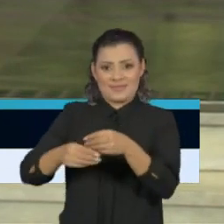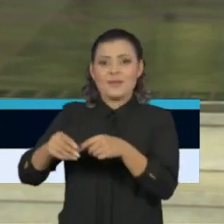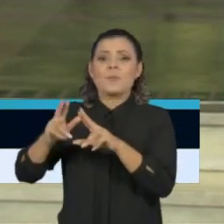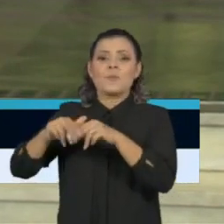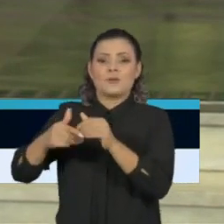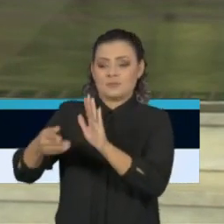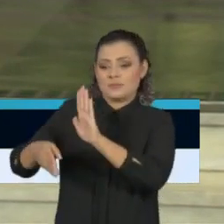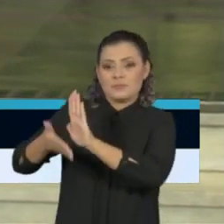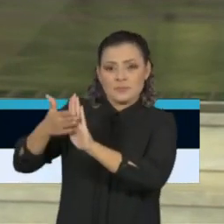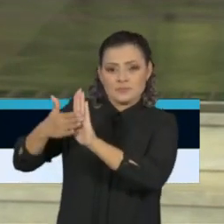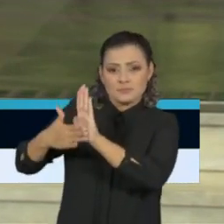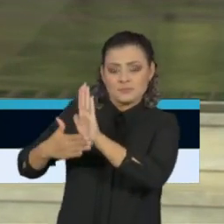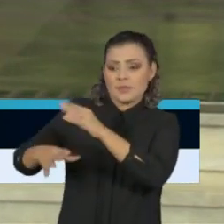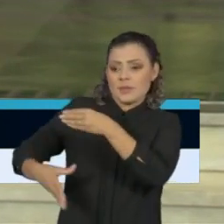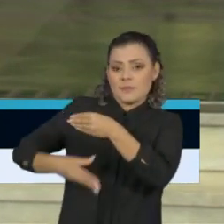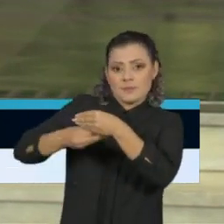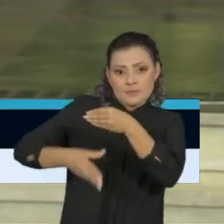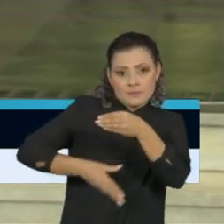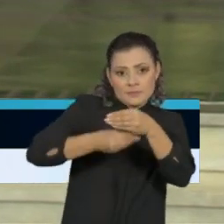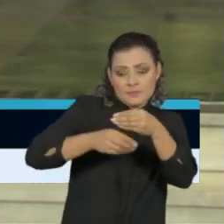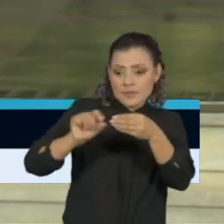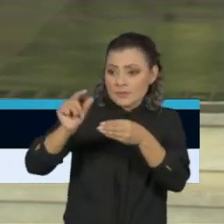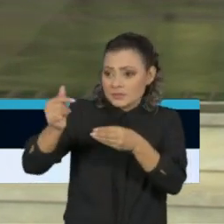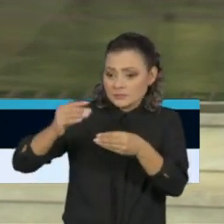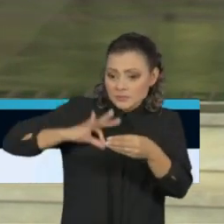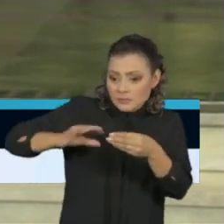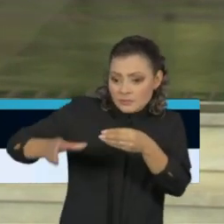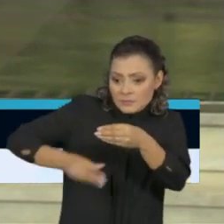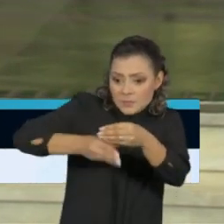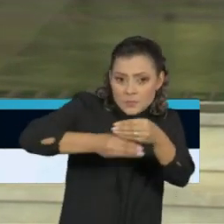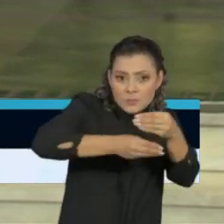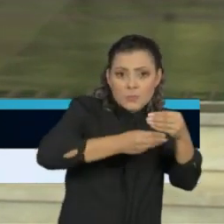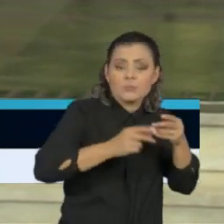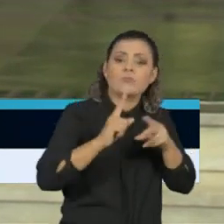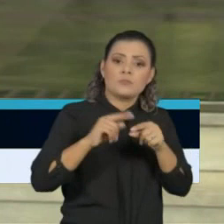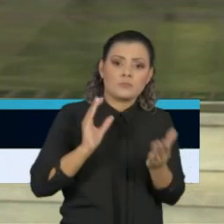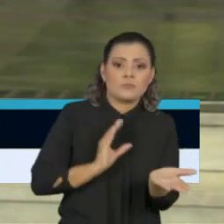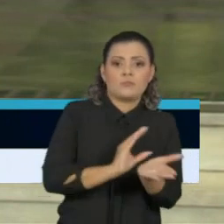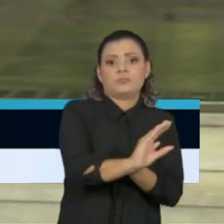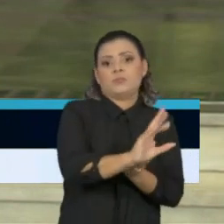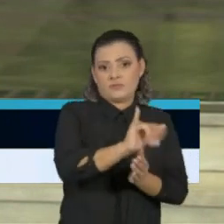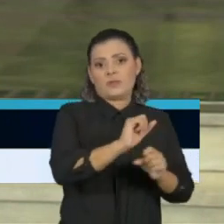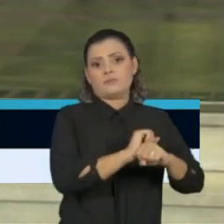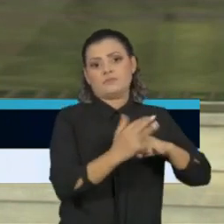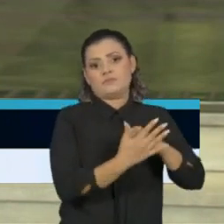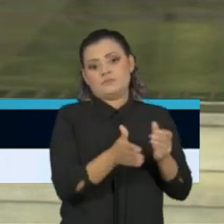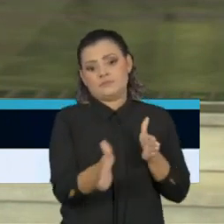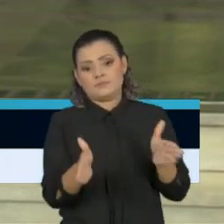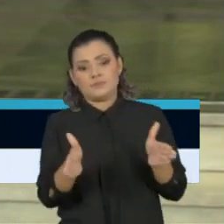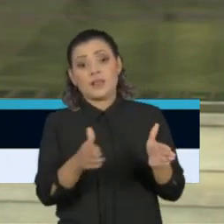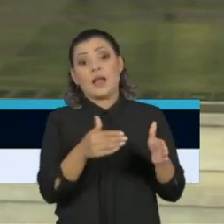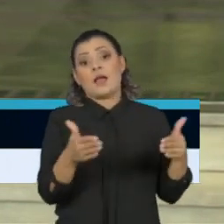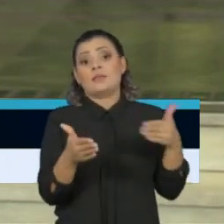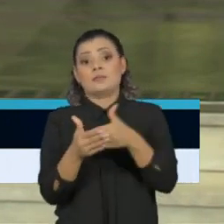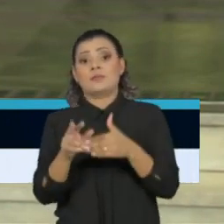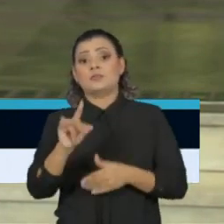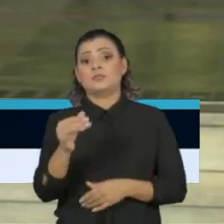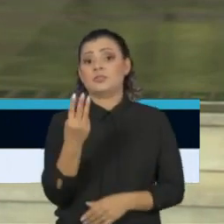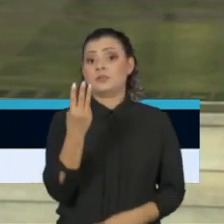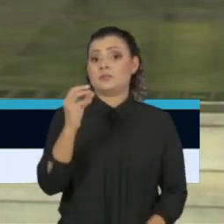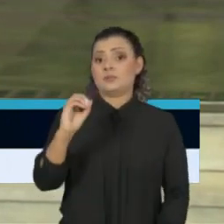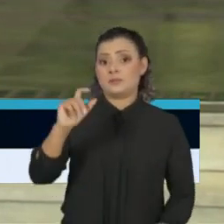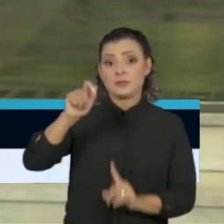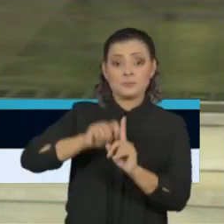o combate ao coronavírus. Todos esses recursos serão liberados gradualmente até o dia 30 de